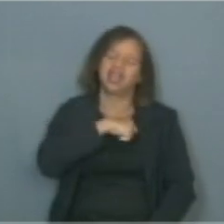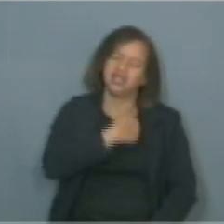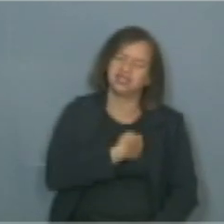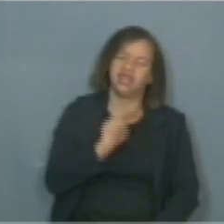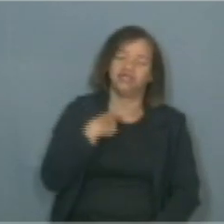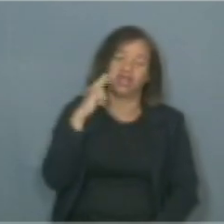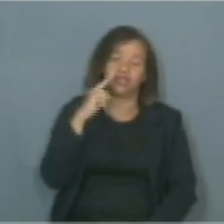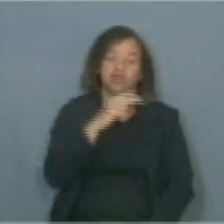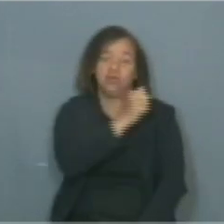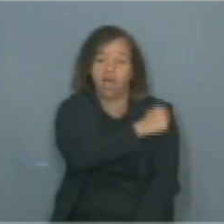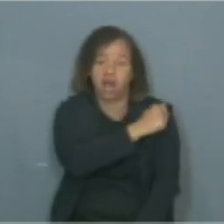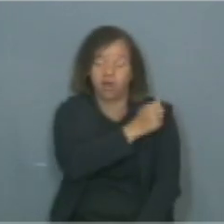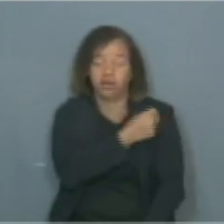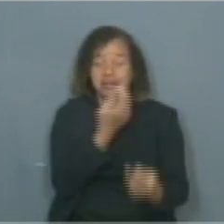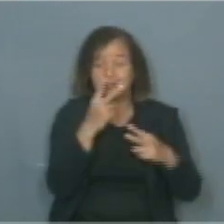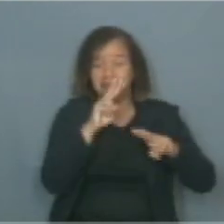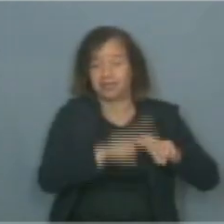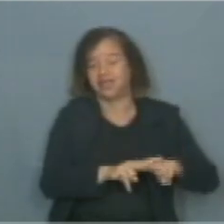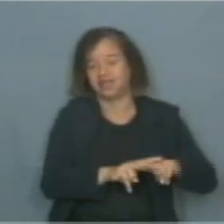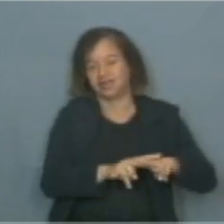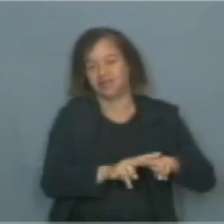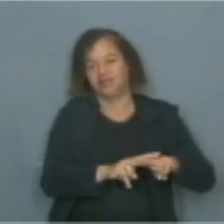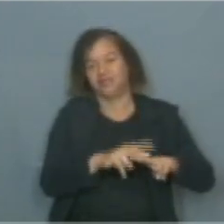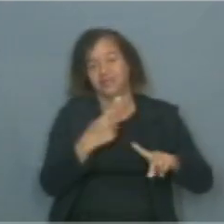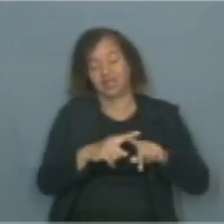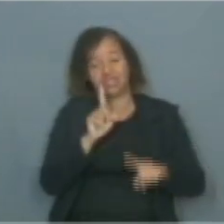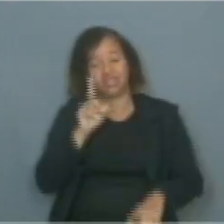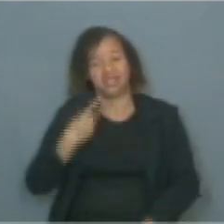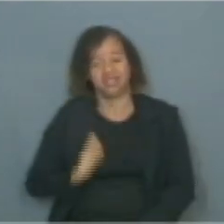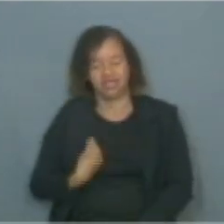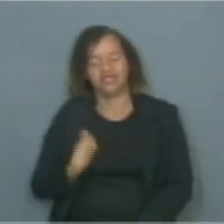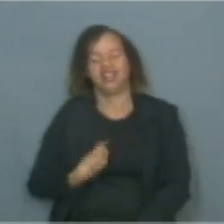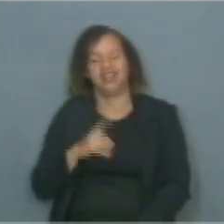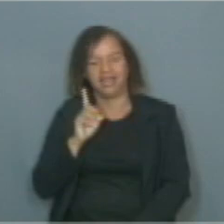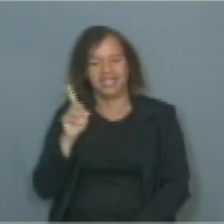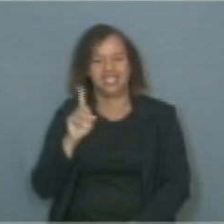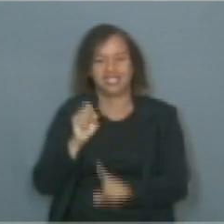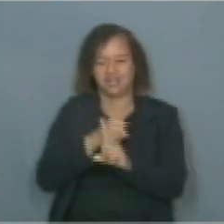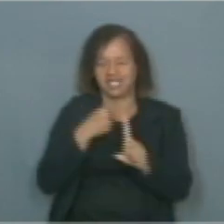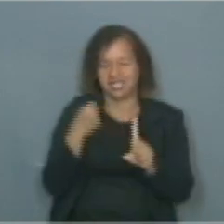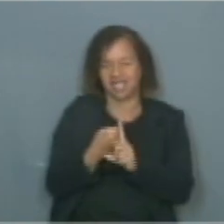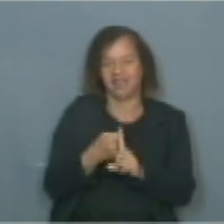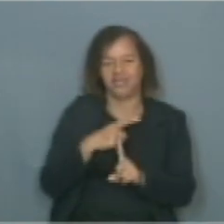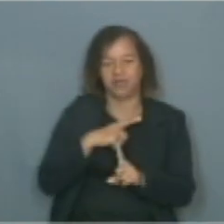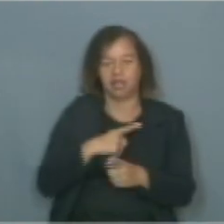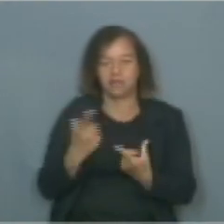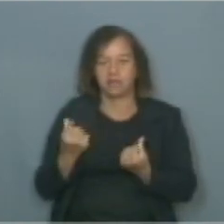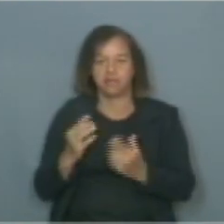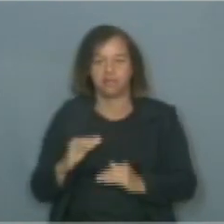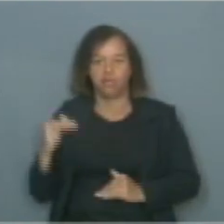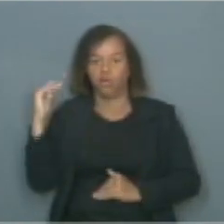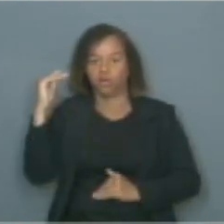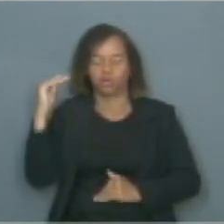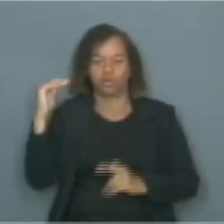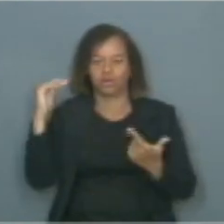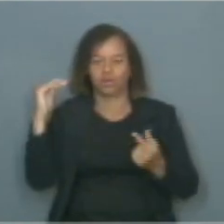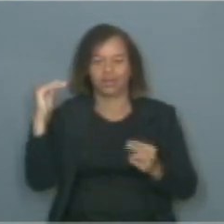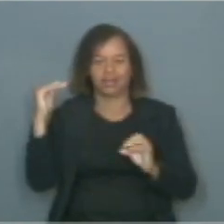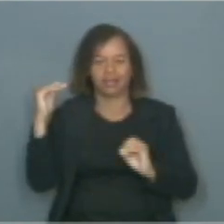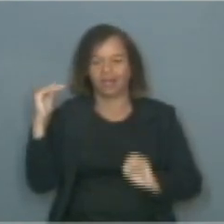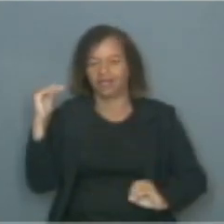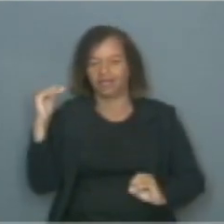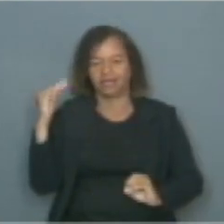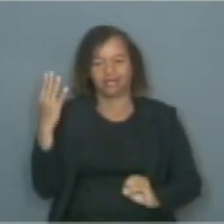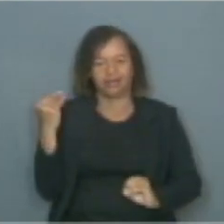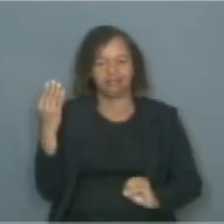os meus alunos serem presos, porque a gente vive ali o caos social dos que têm muito e aqueles que não têm